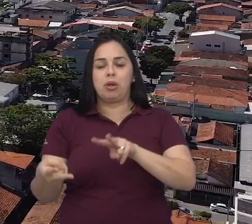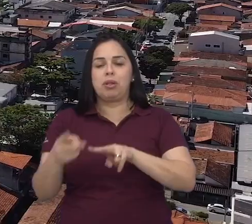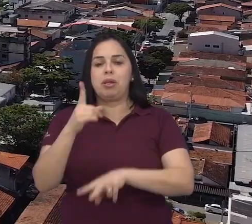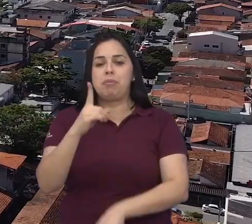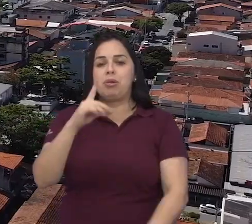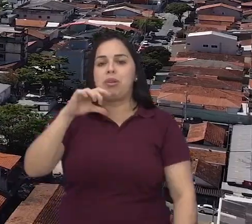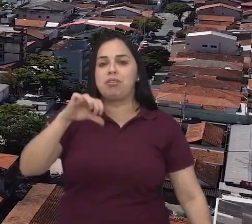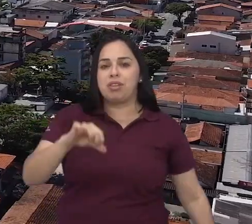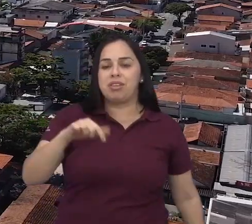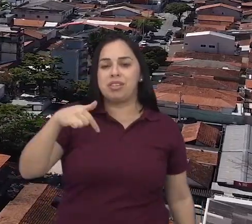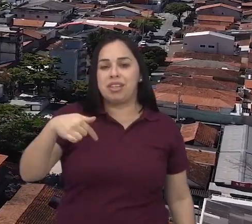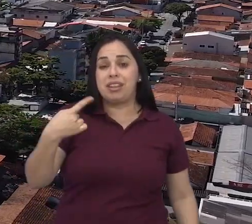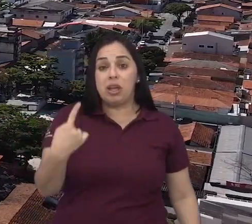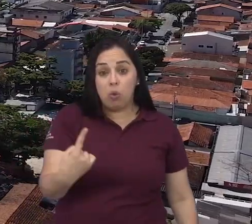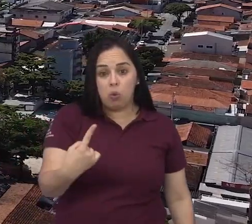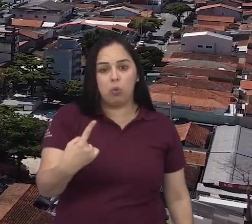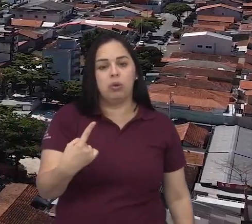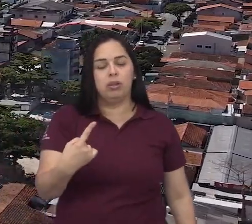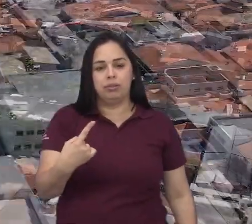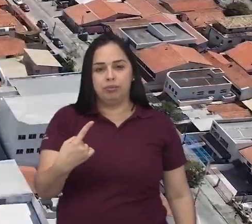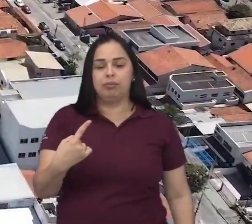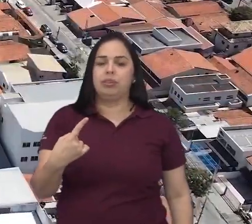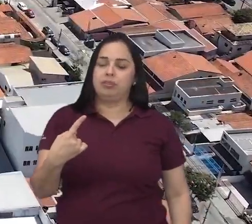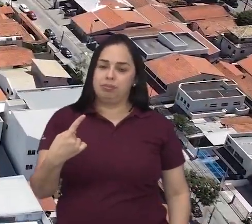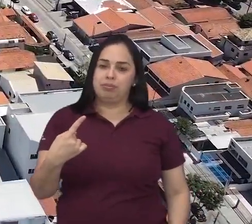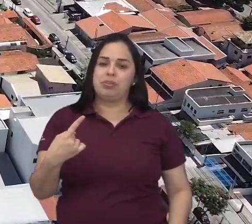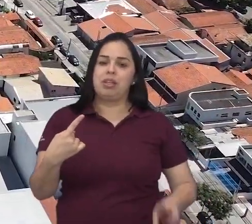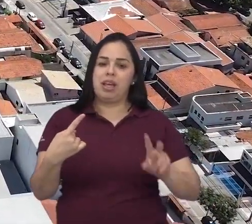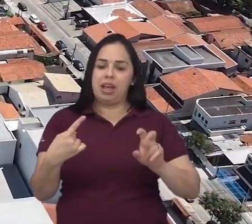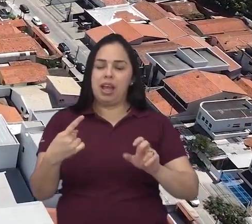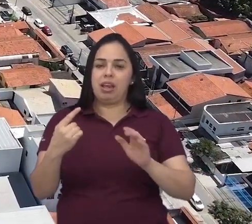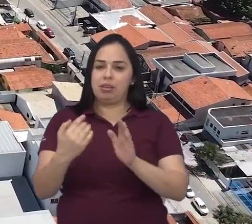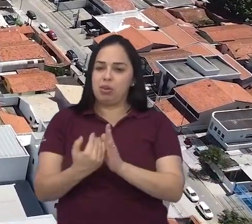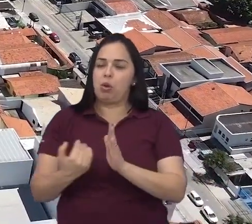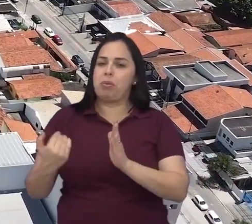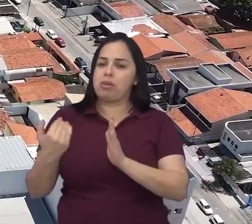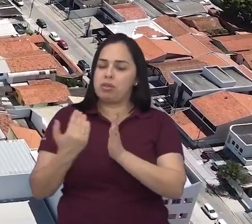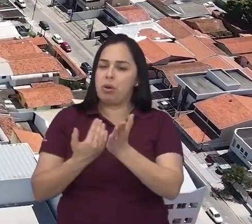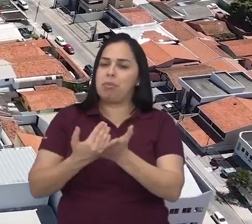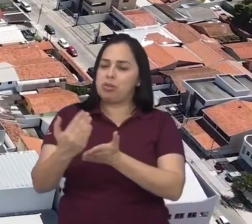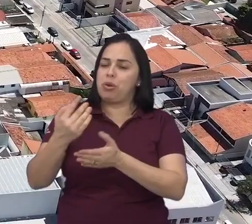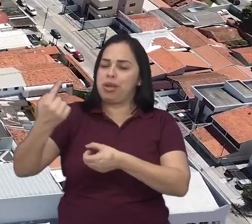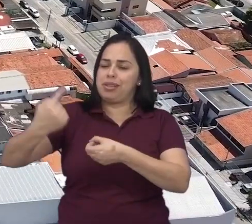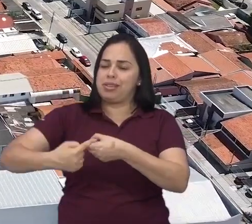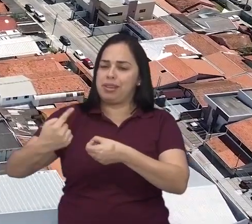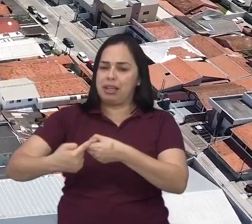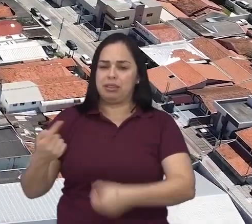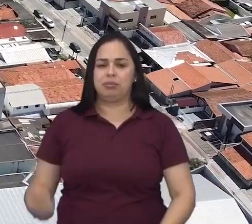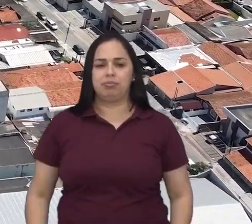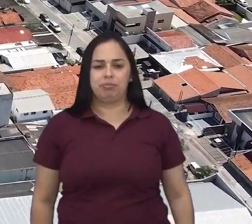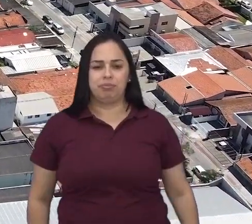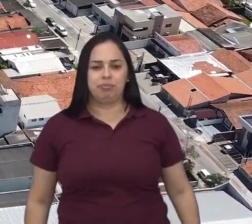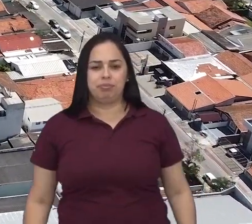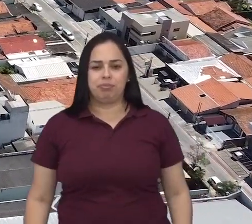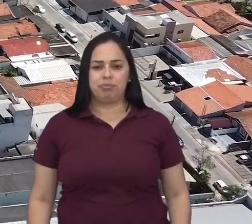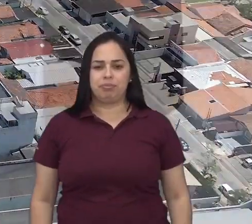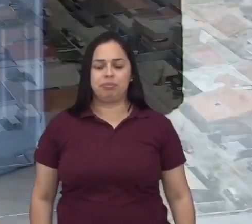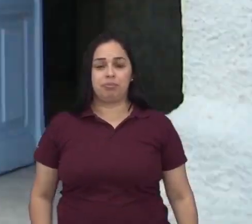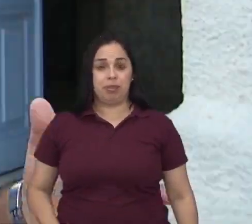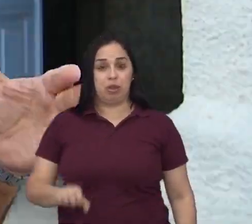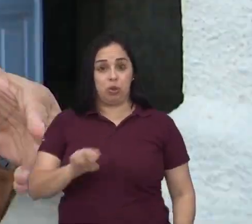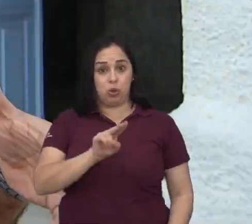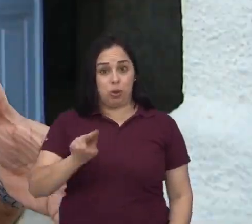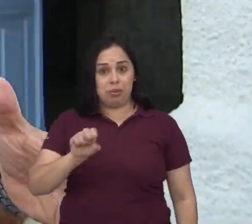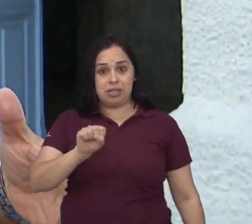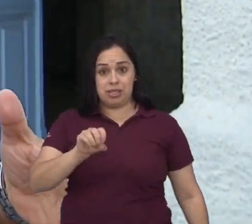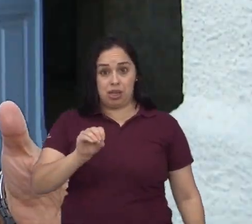Campos em 1871, 5 anos após ser elevado à categoria de cidade. O